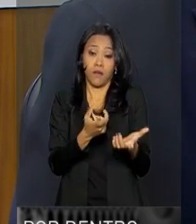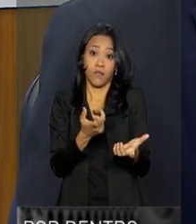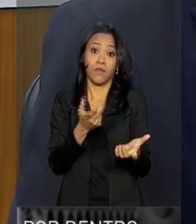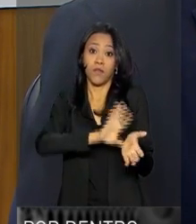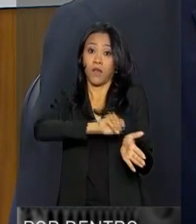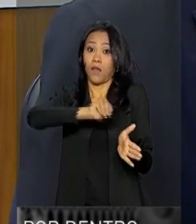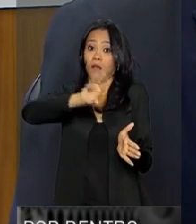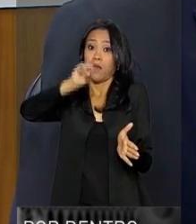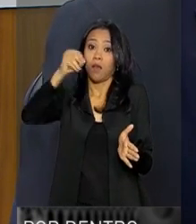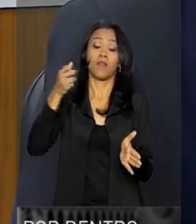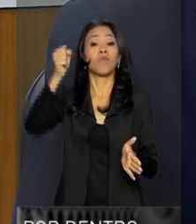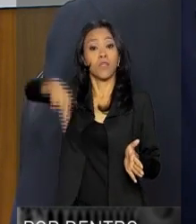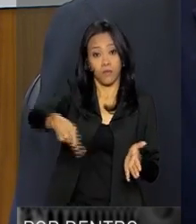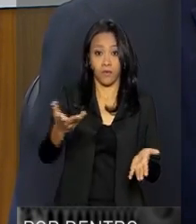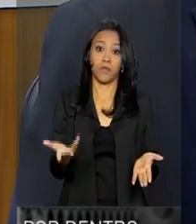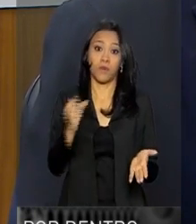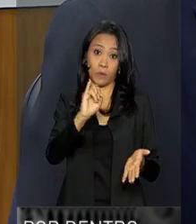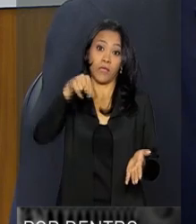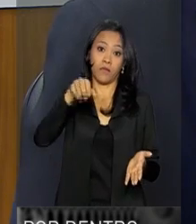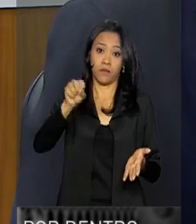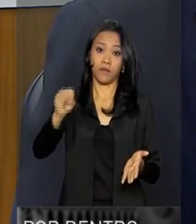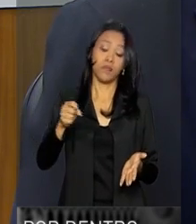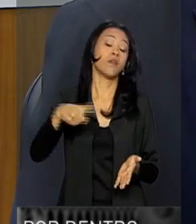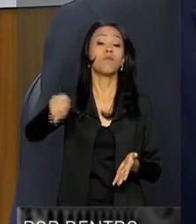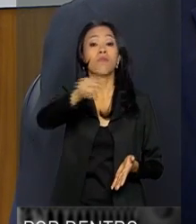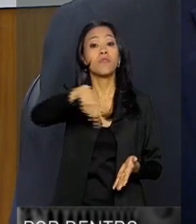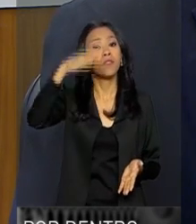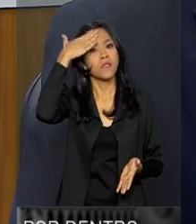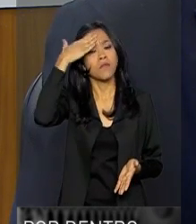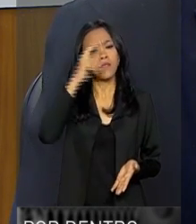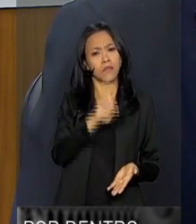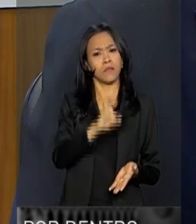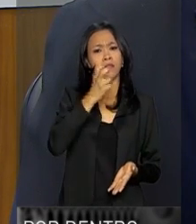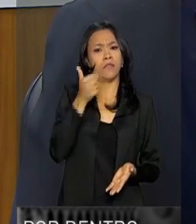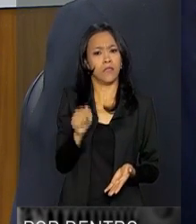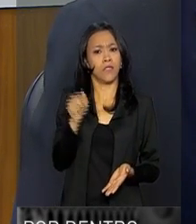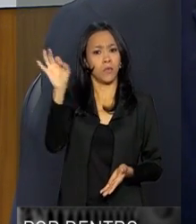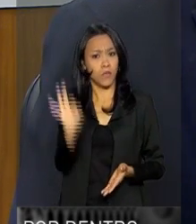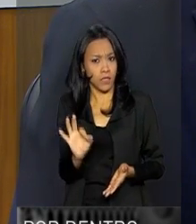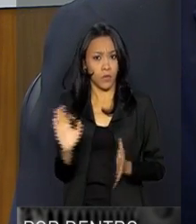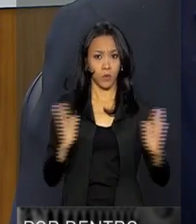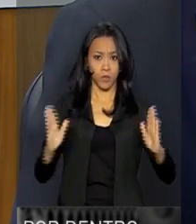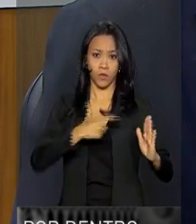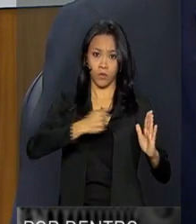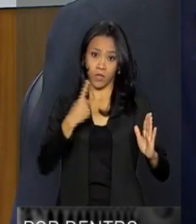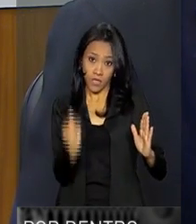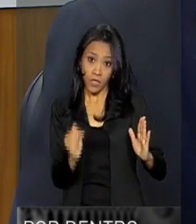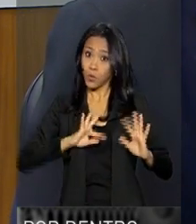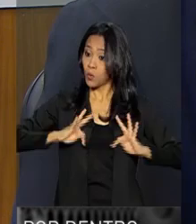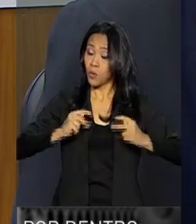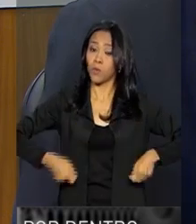excessivo de recursos do governo você tem uma idéia 57% em 2017 de todas as despesas do governo